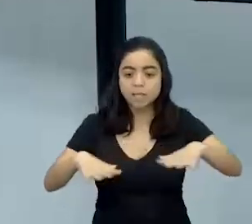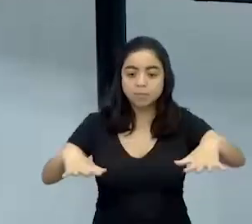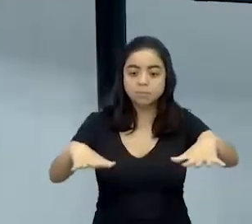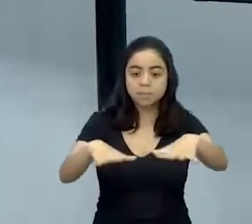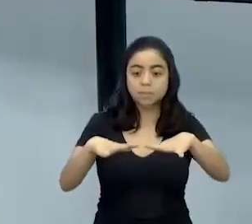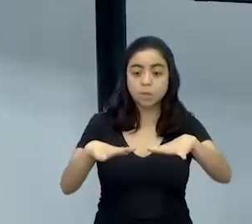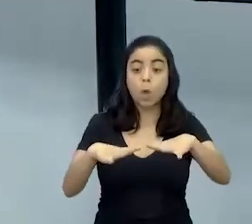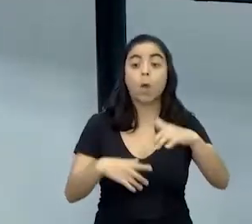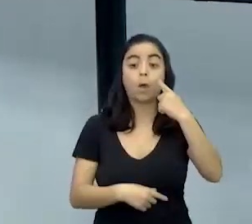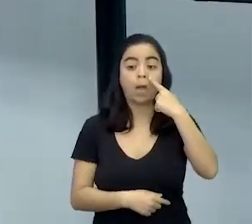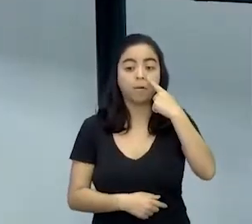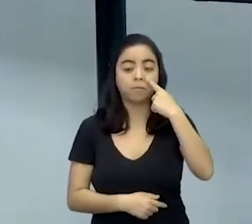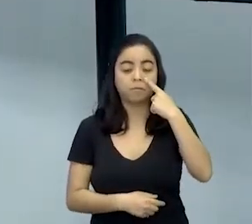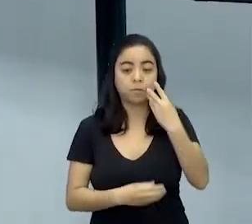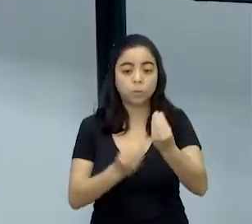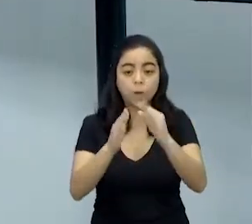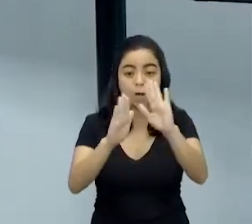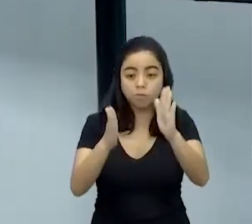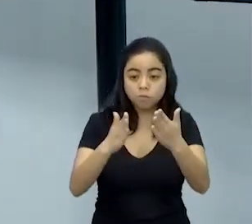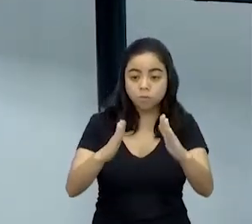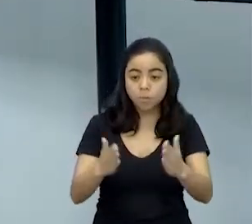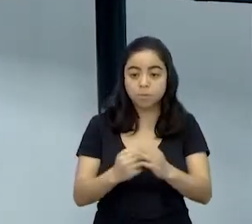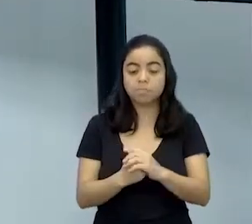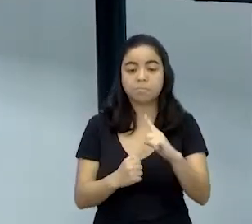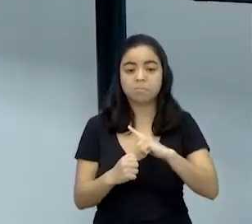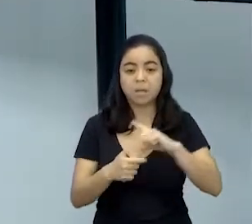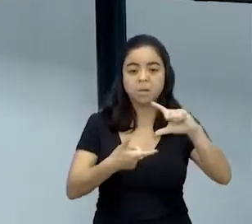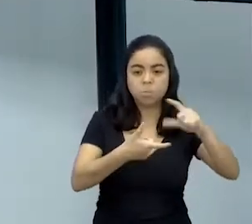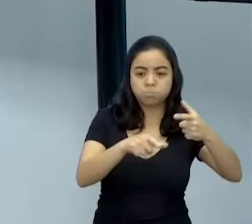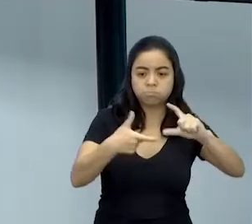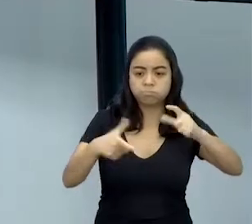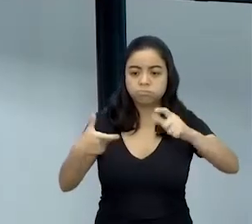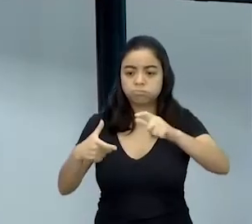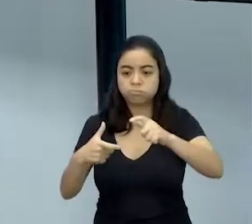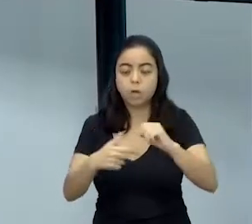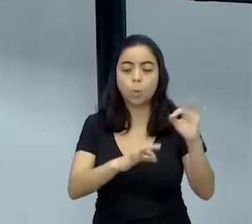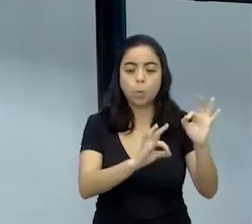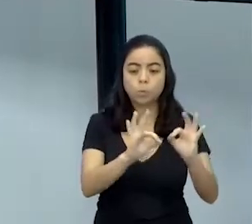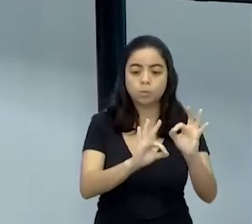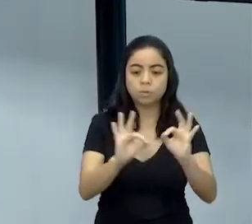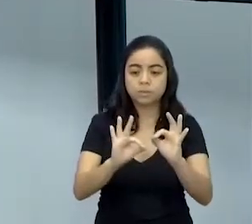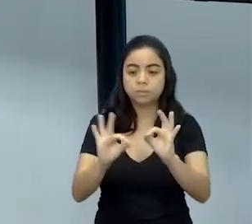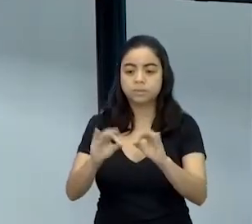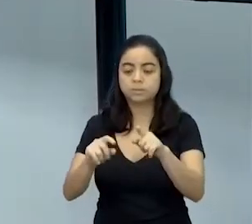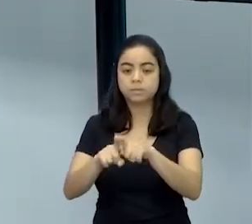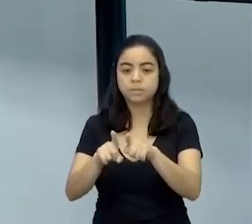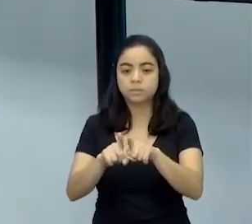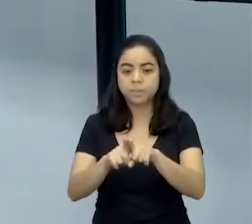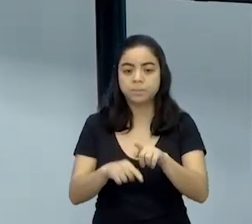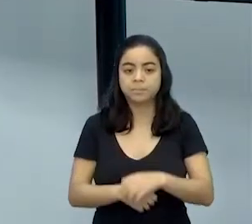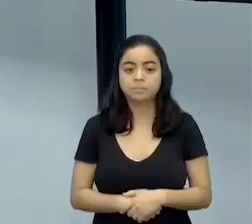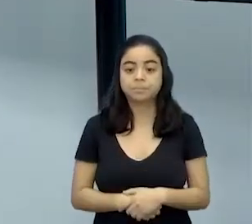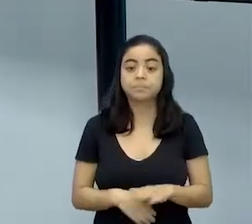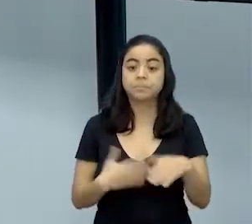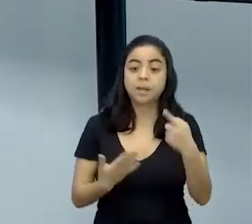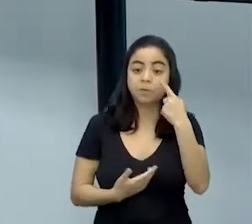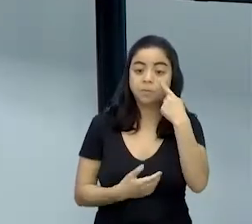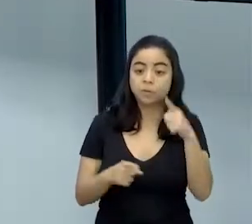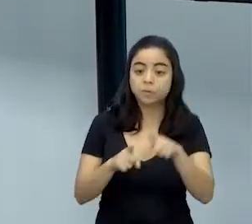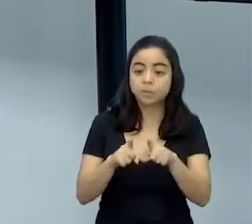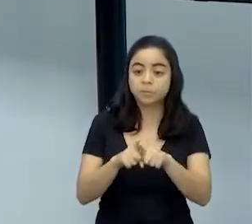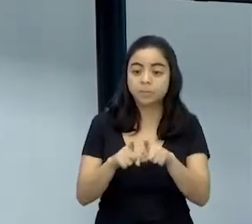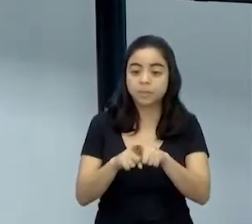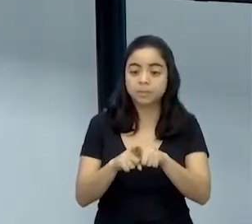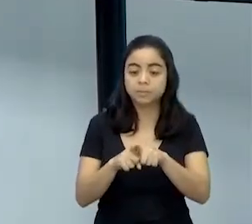formas, tá? Então, geralmente, eles têm uma forma geométrica, eles são organizados, tá? E aí a gente viu lá as